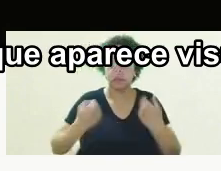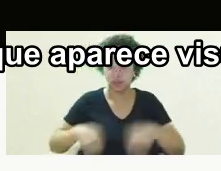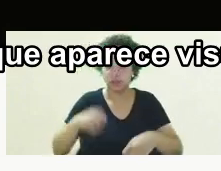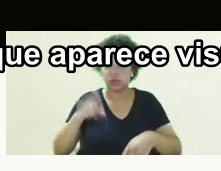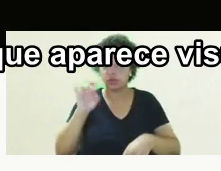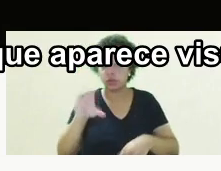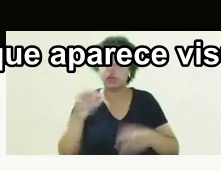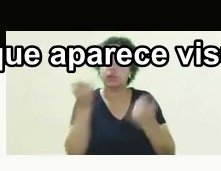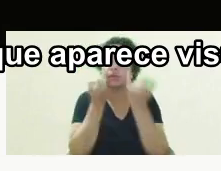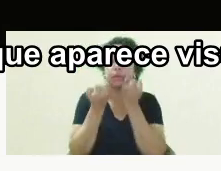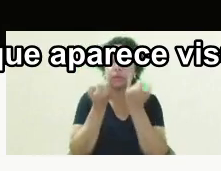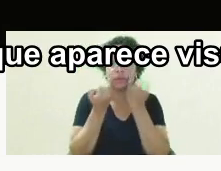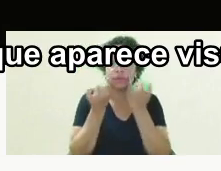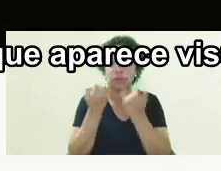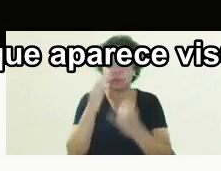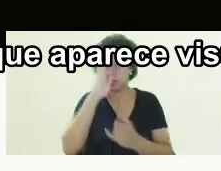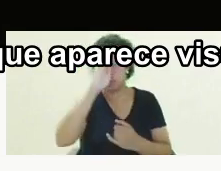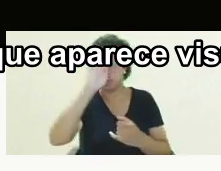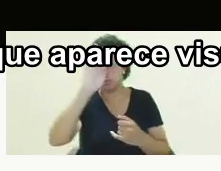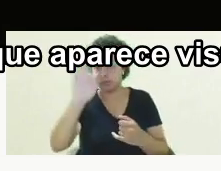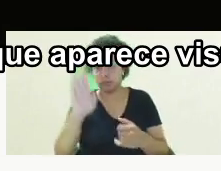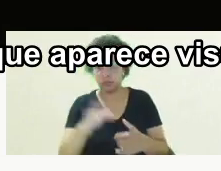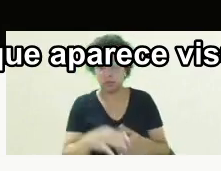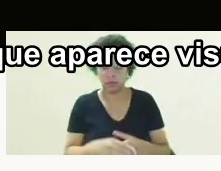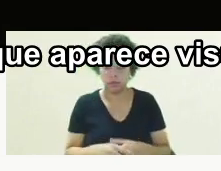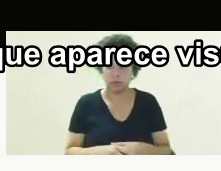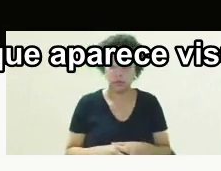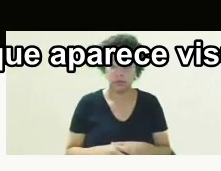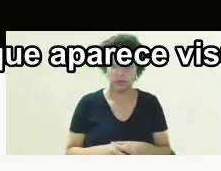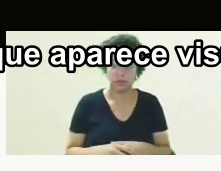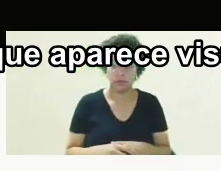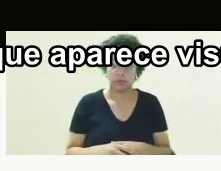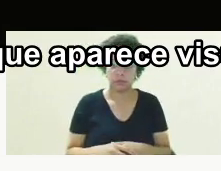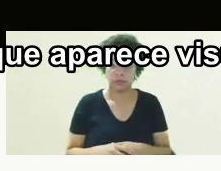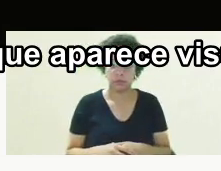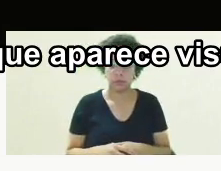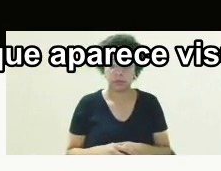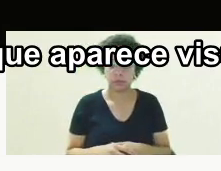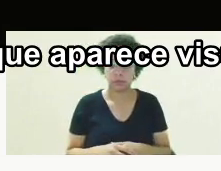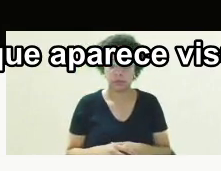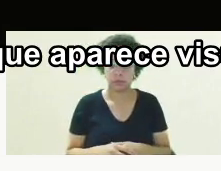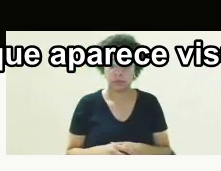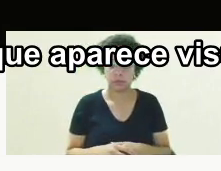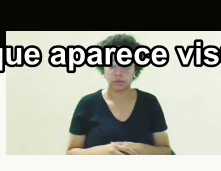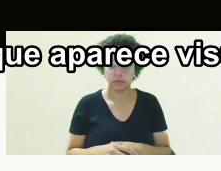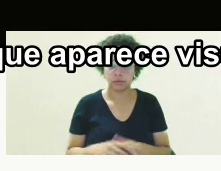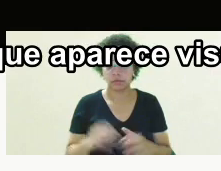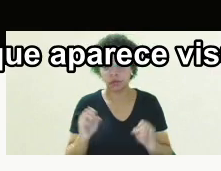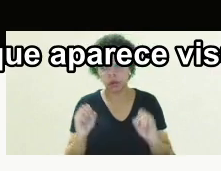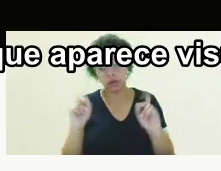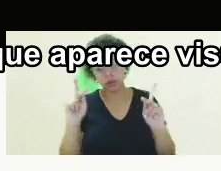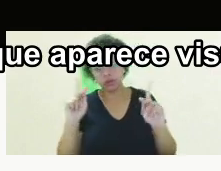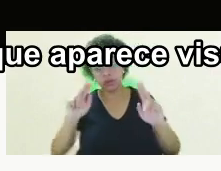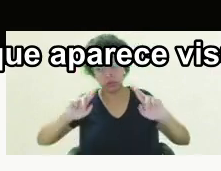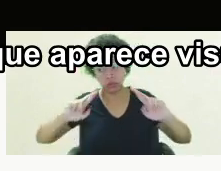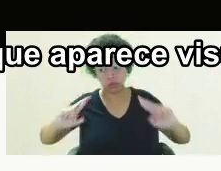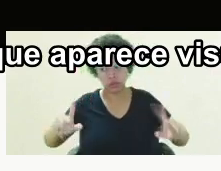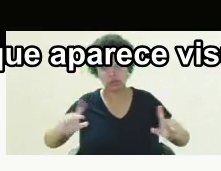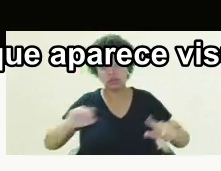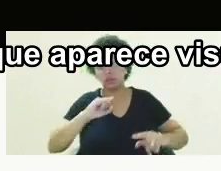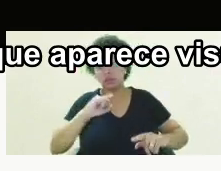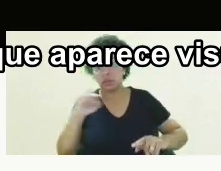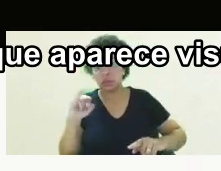as informações de características dele, mas sem estar qualificando. Ok, seria diferente se estamos